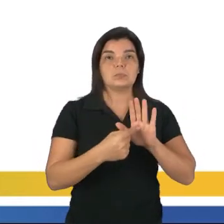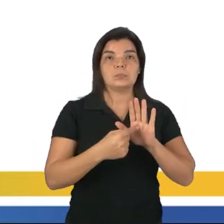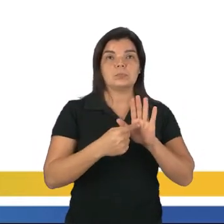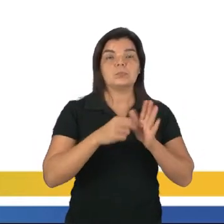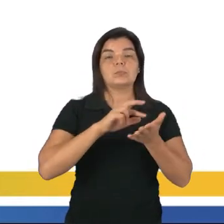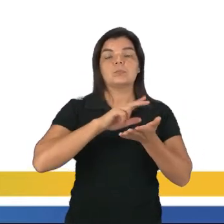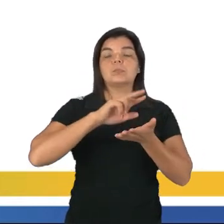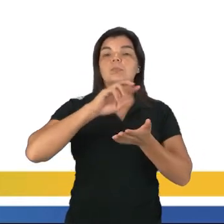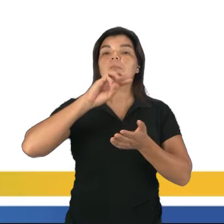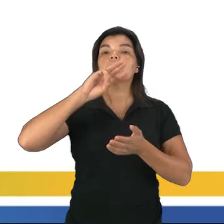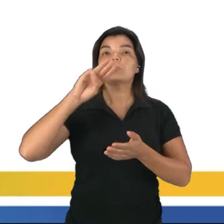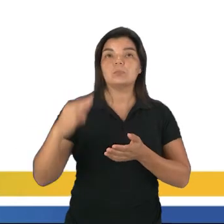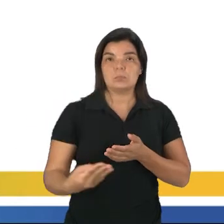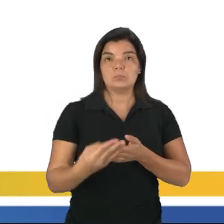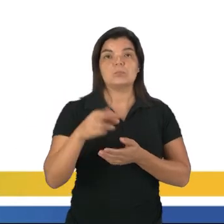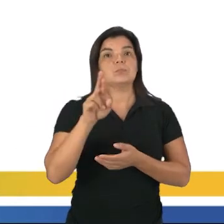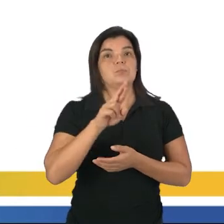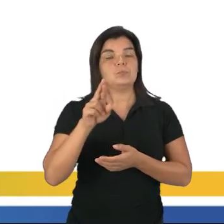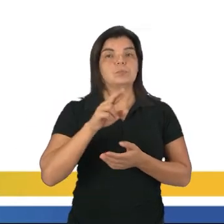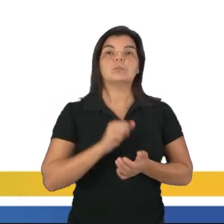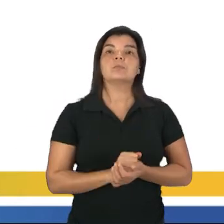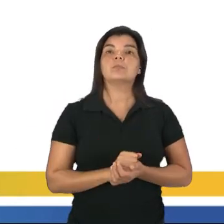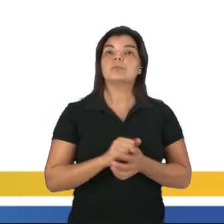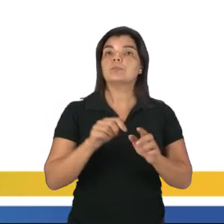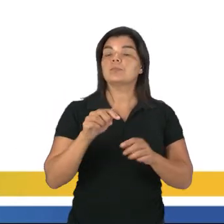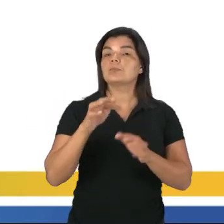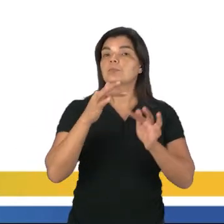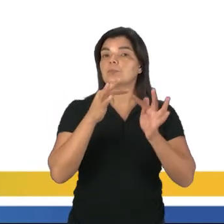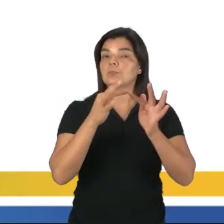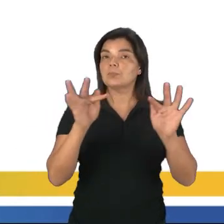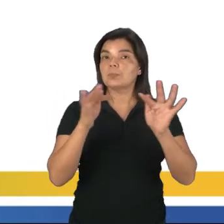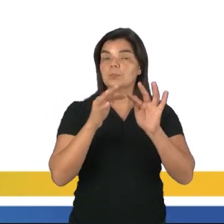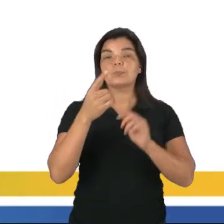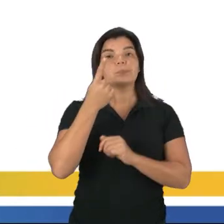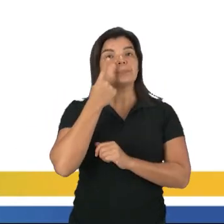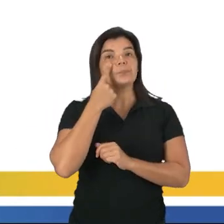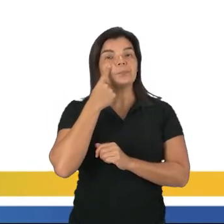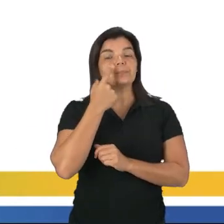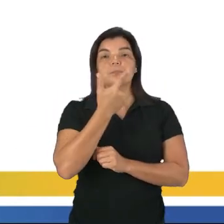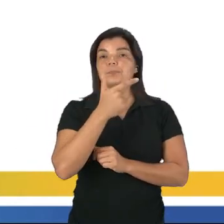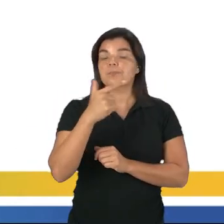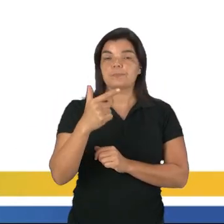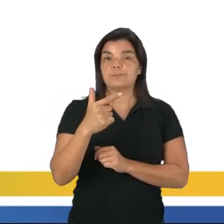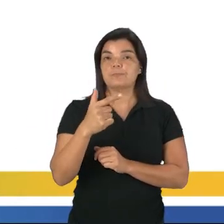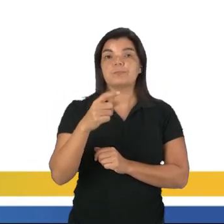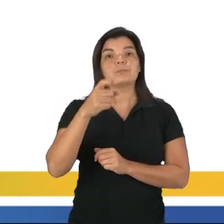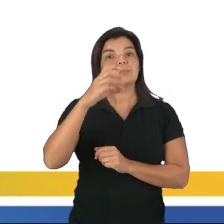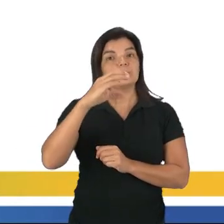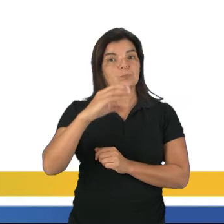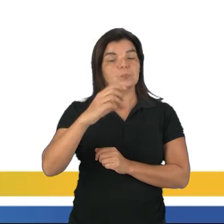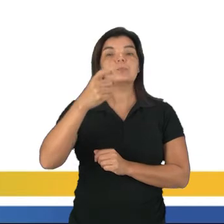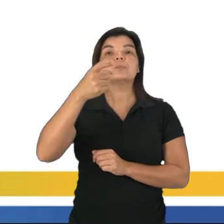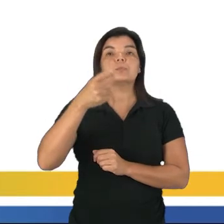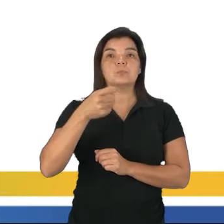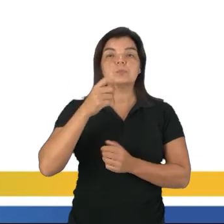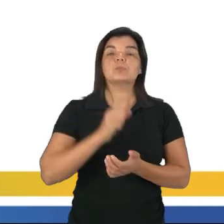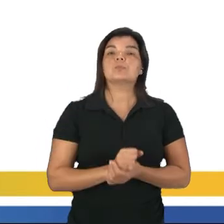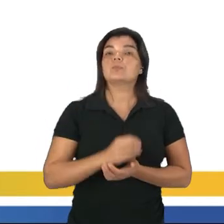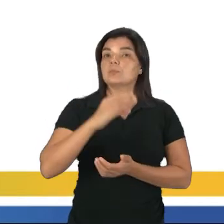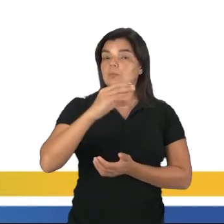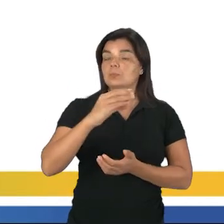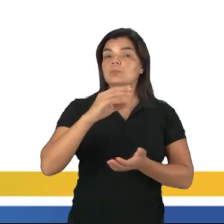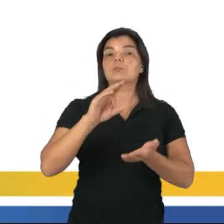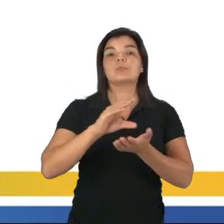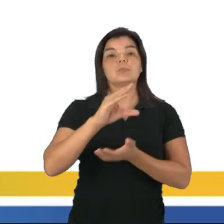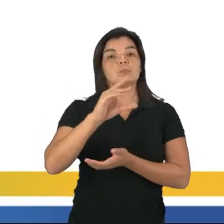é expresso em milhares de reais. Pela função, observe que a gente não tem o f de x, a gente tem o c de x. Esse c